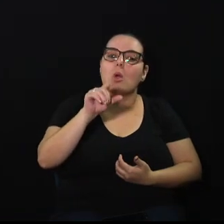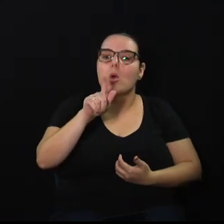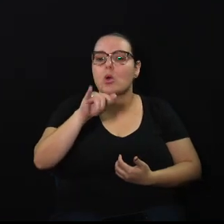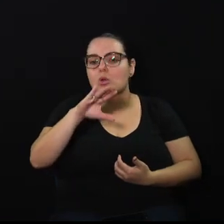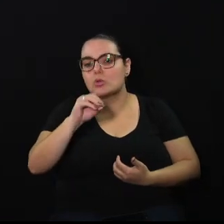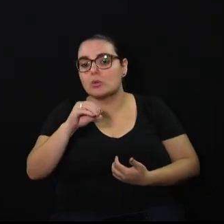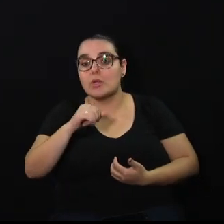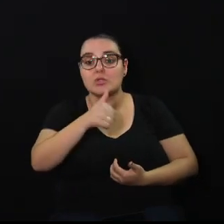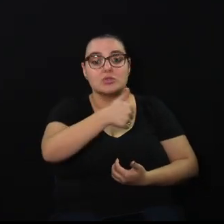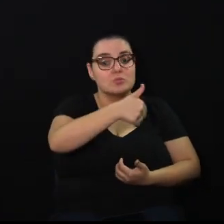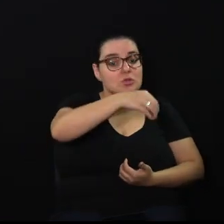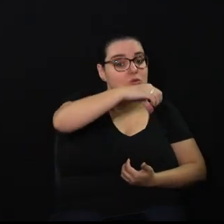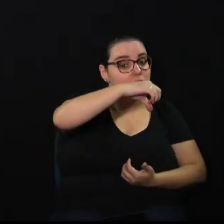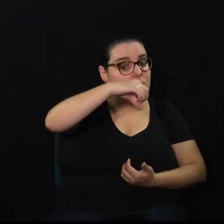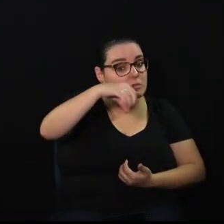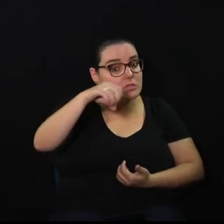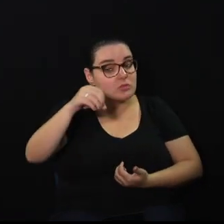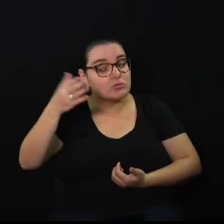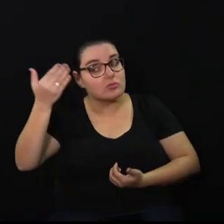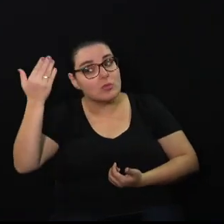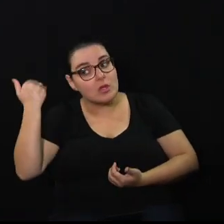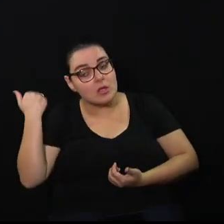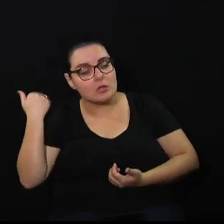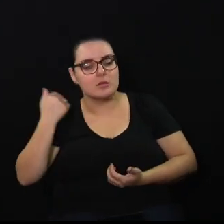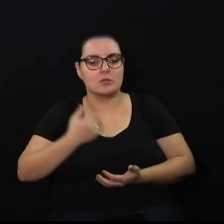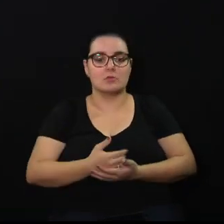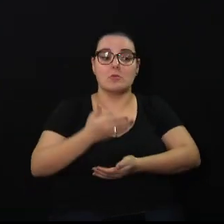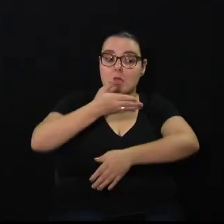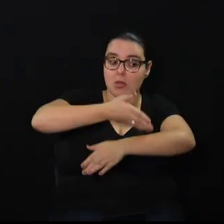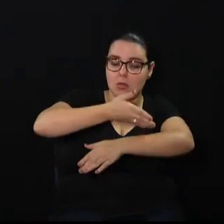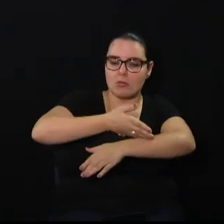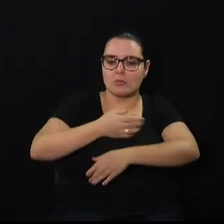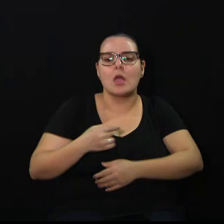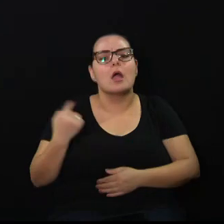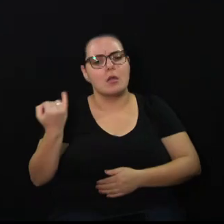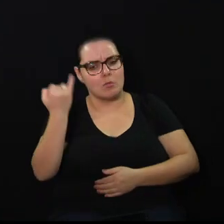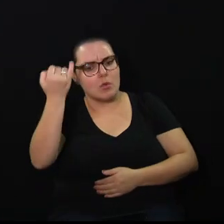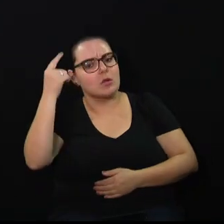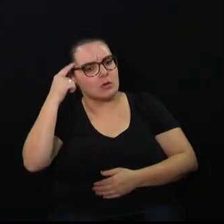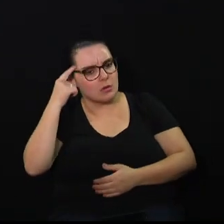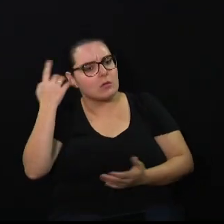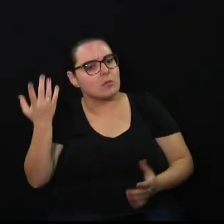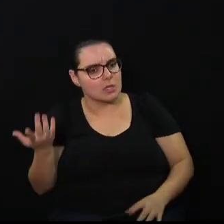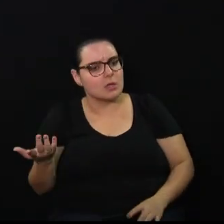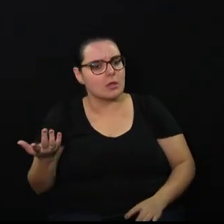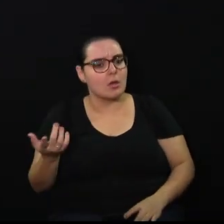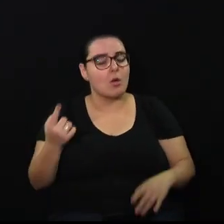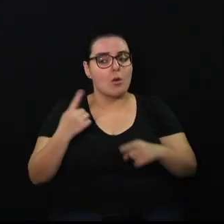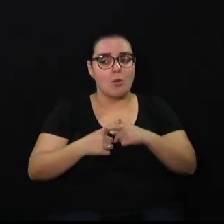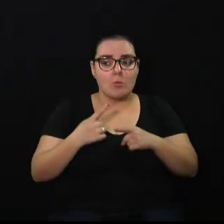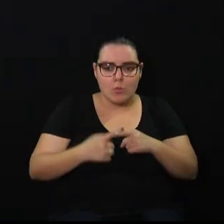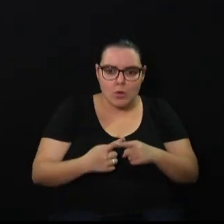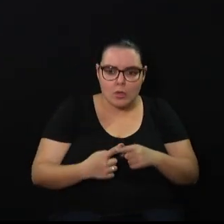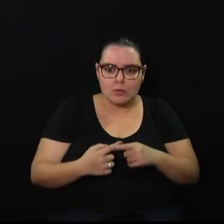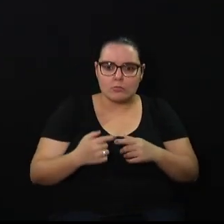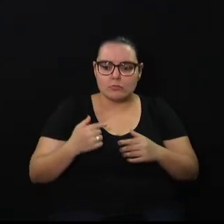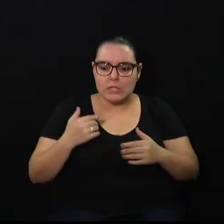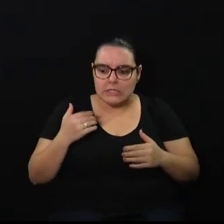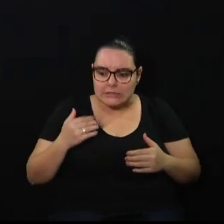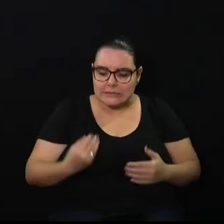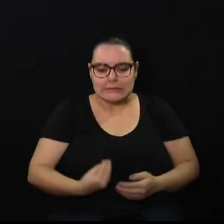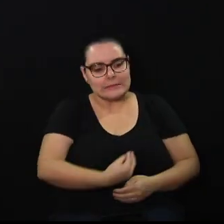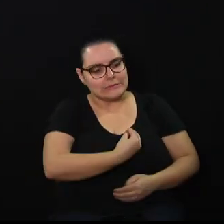longe então é é muito importante que a gente pense nisso porque esse diagnóstico vem sendo constantemente vem sendo constantemente